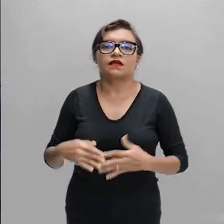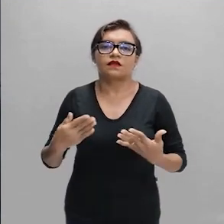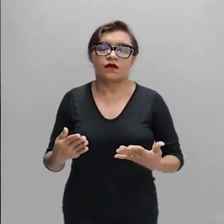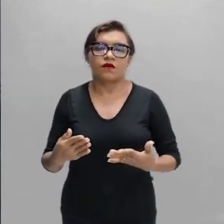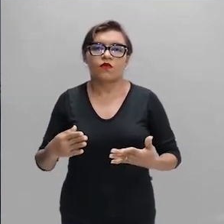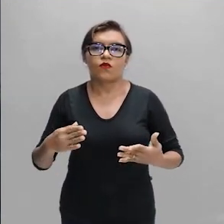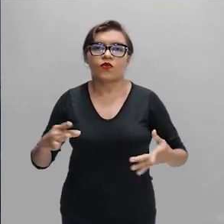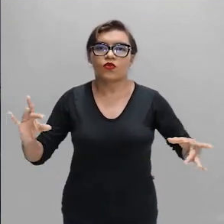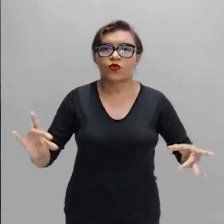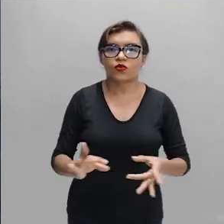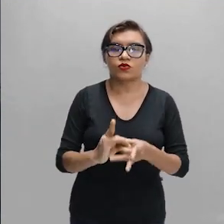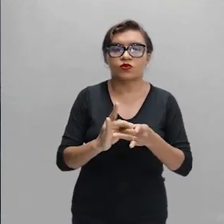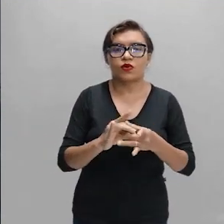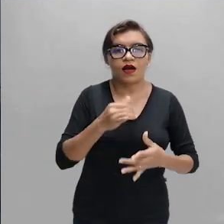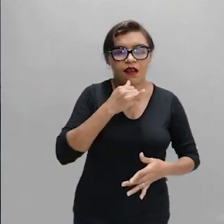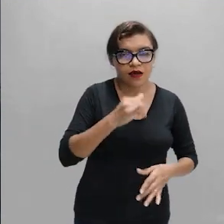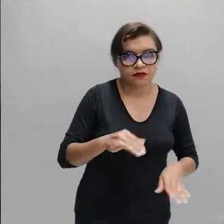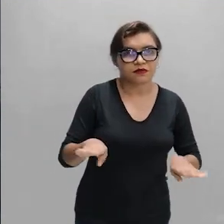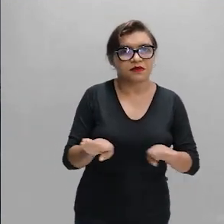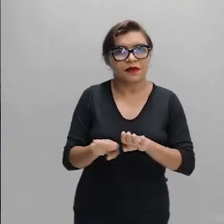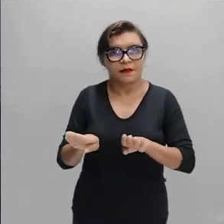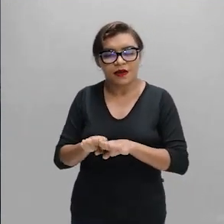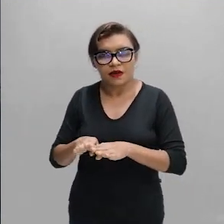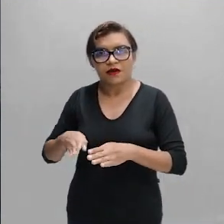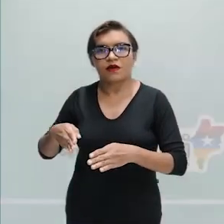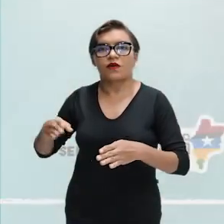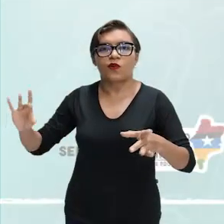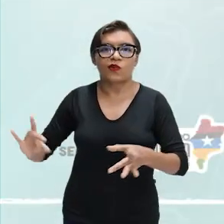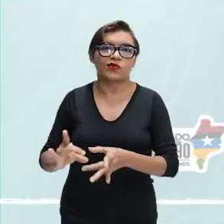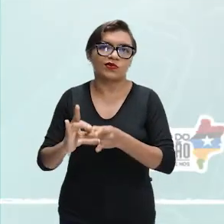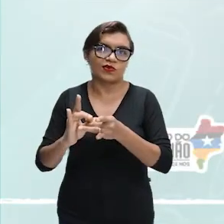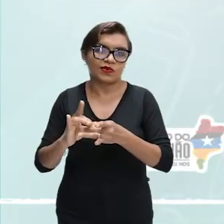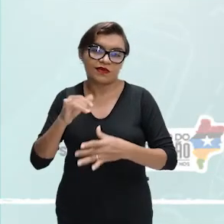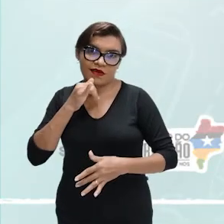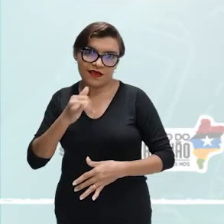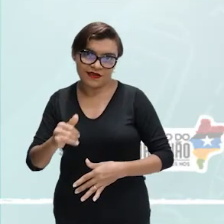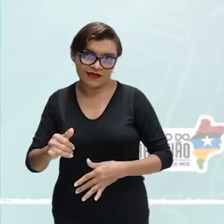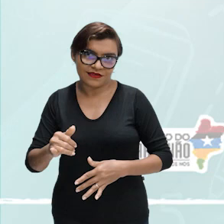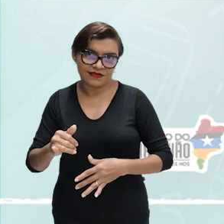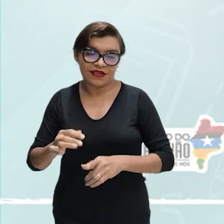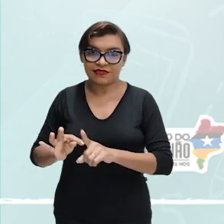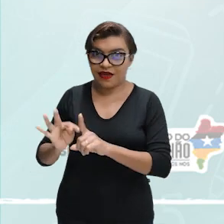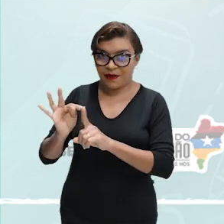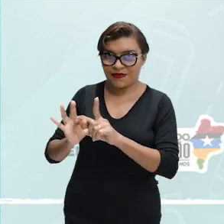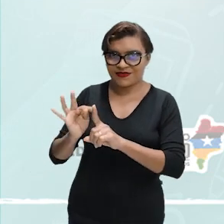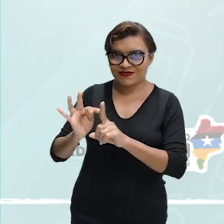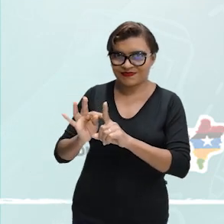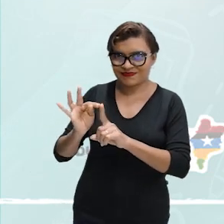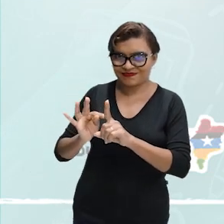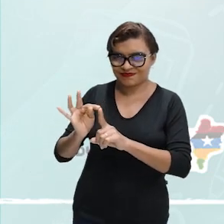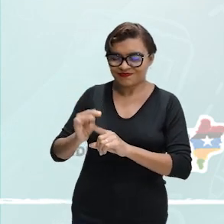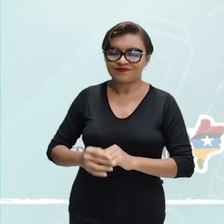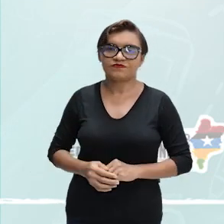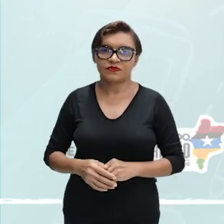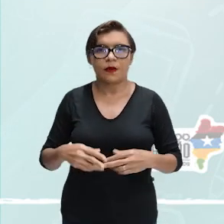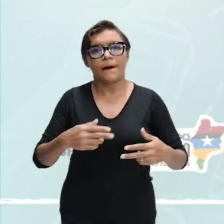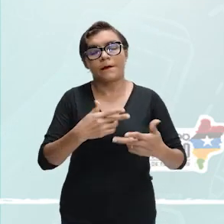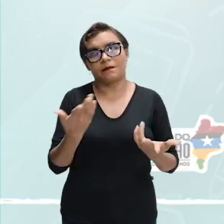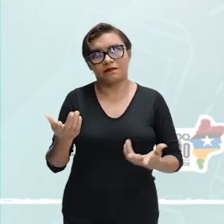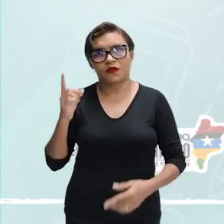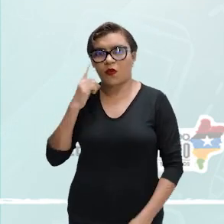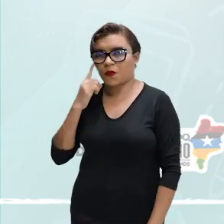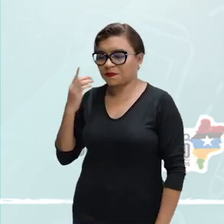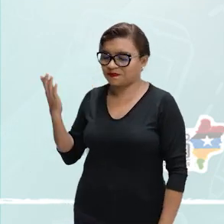condutores elétricos também são condutores térmicos. Tá certo? Então, esses são os materiais isolantes.